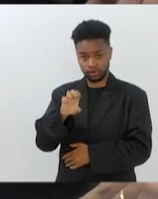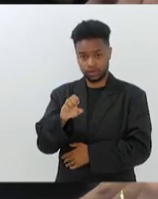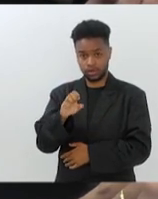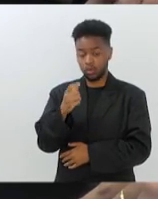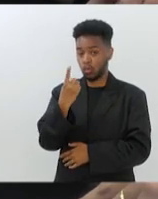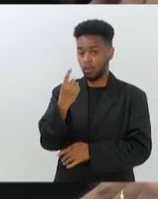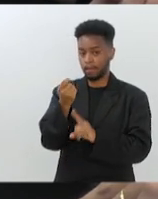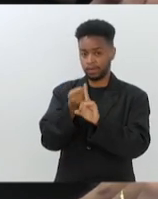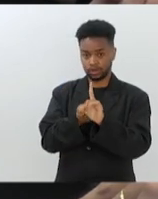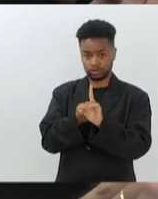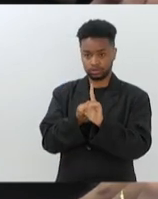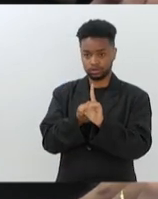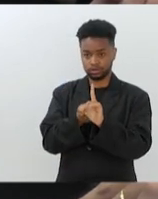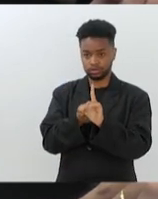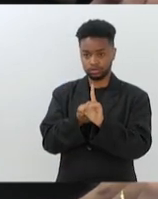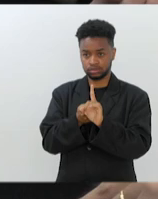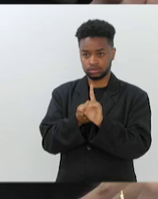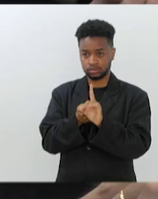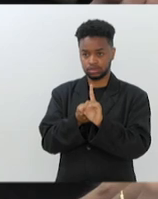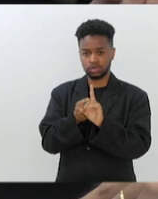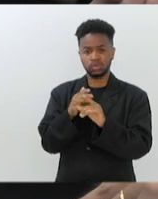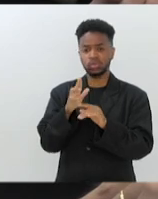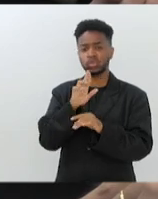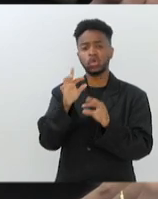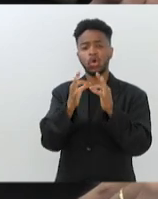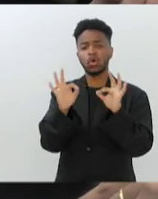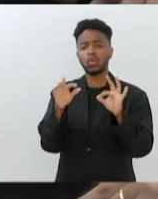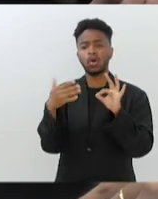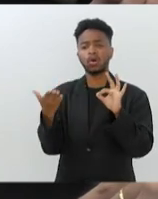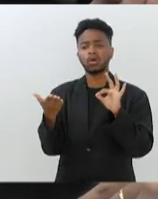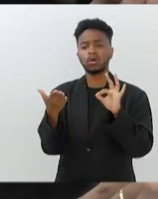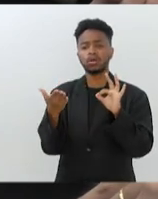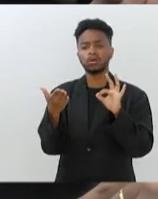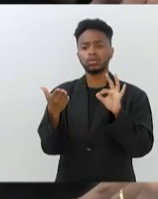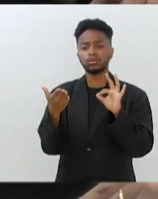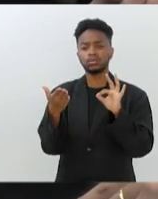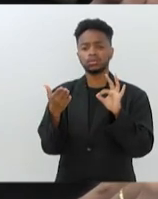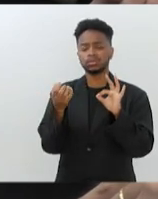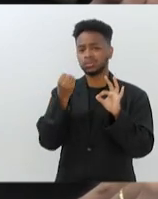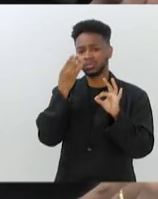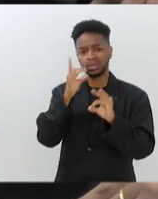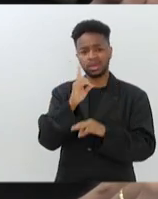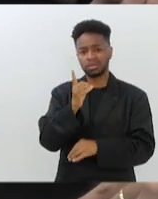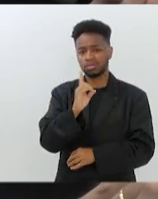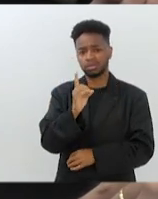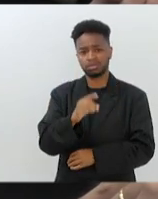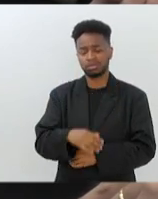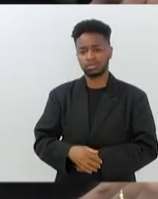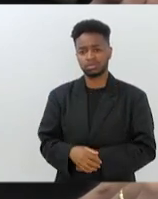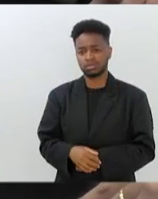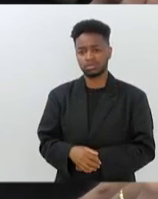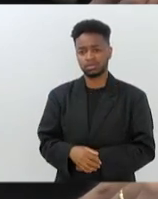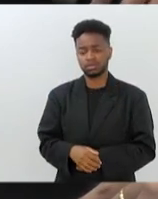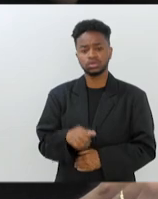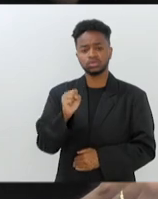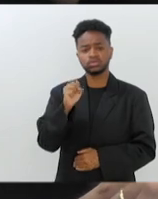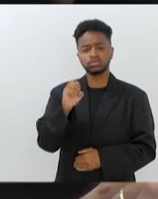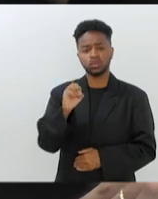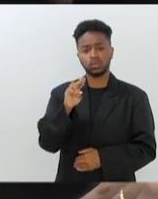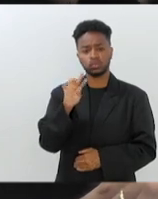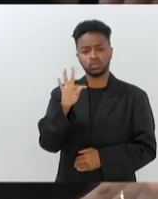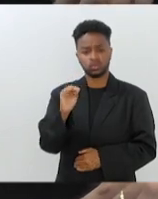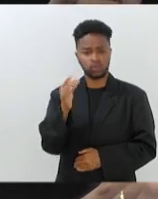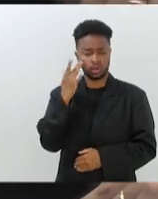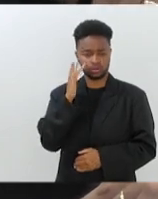mês porque qual sobrenome dela como é que era o nome da Simone eu não me lembro solto maior mas